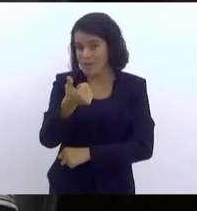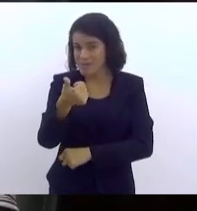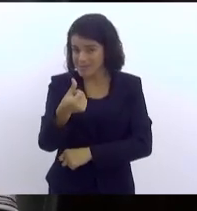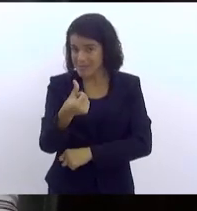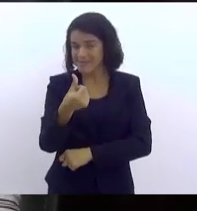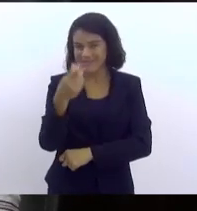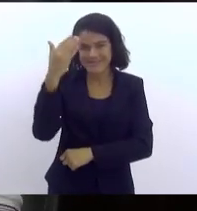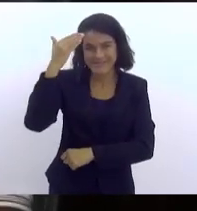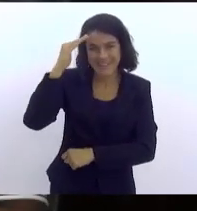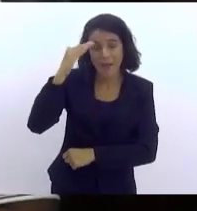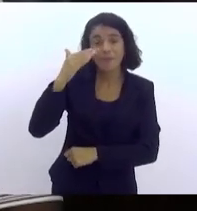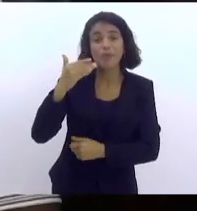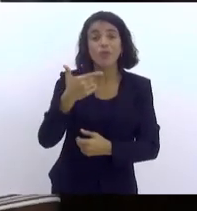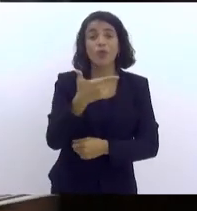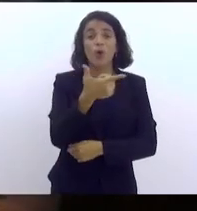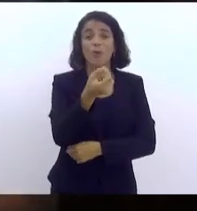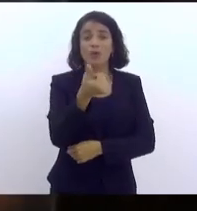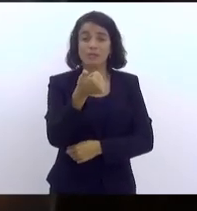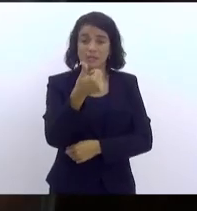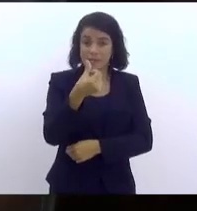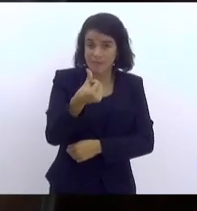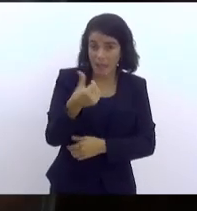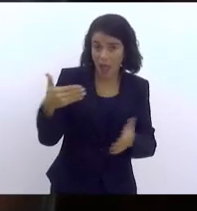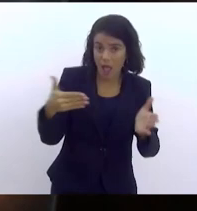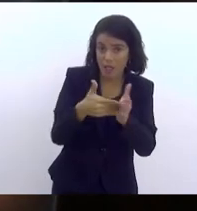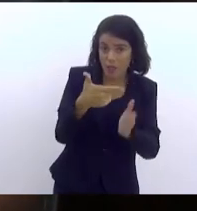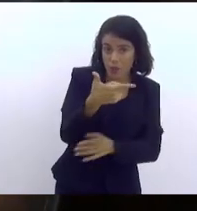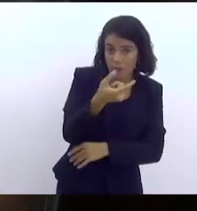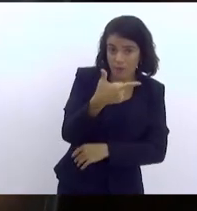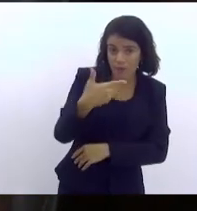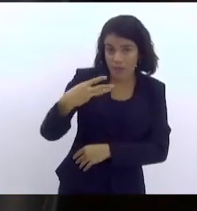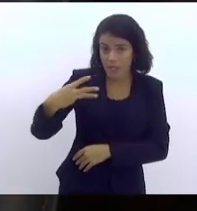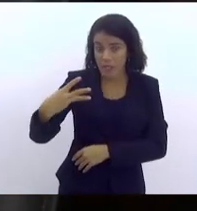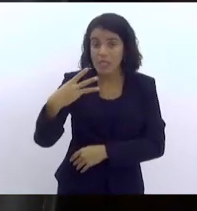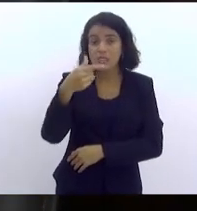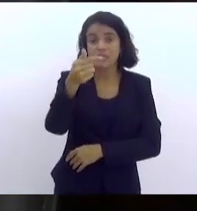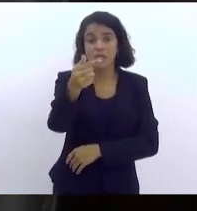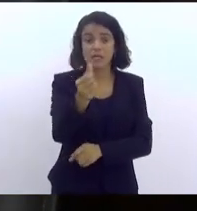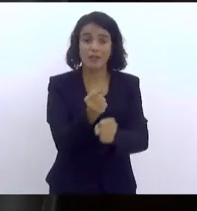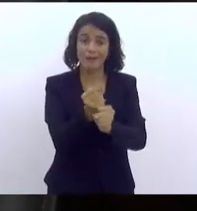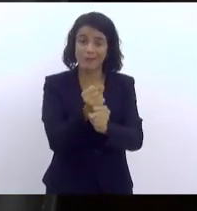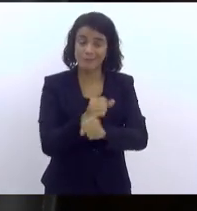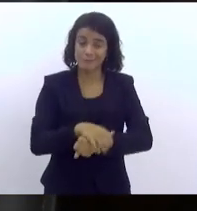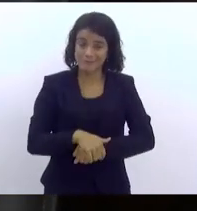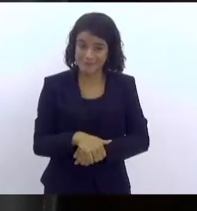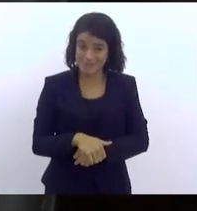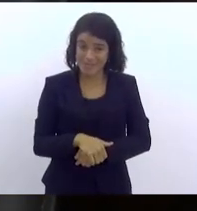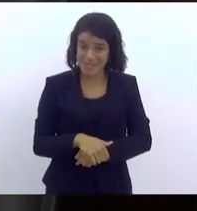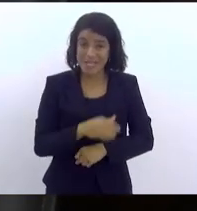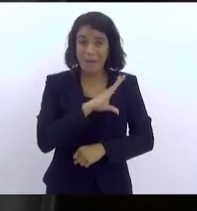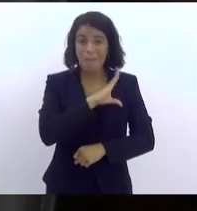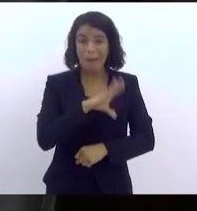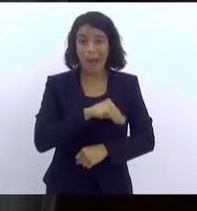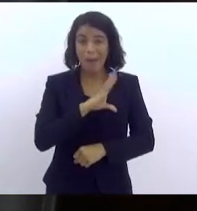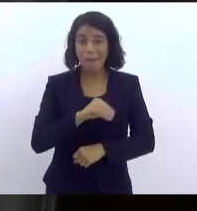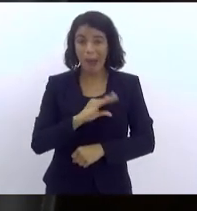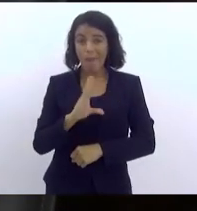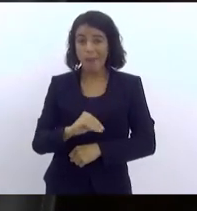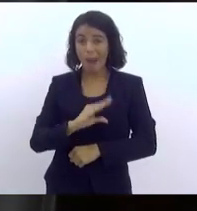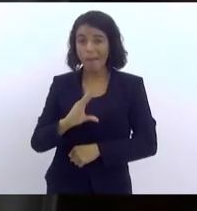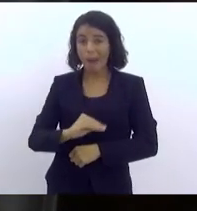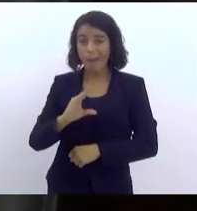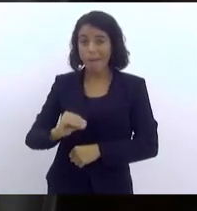de 2016 a 2023 são sete anos esses sete anos